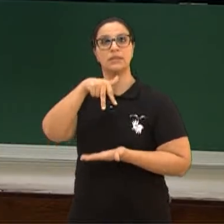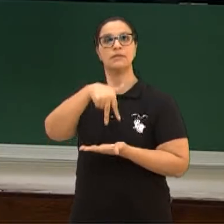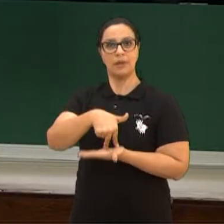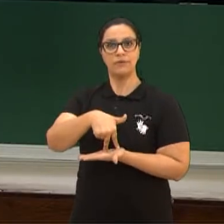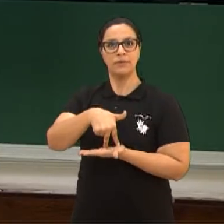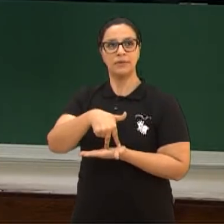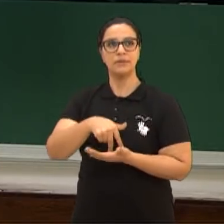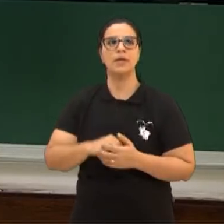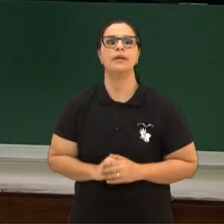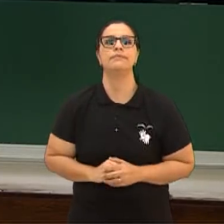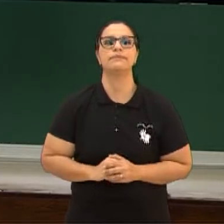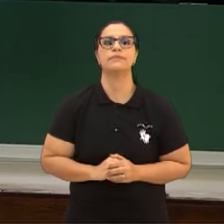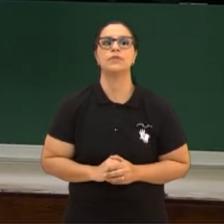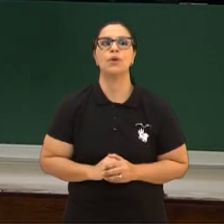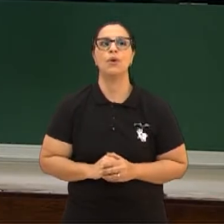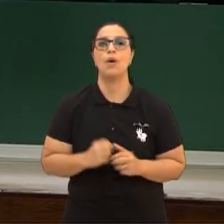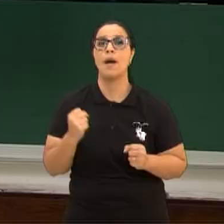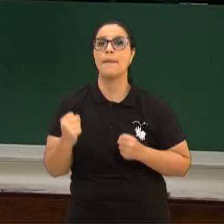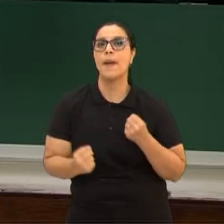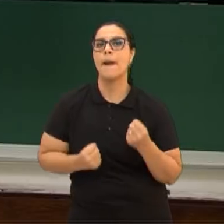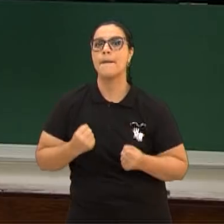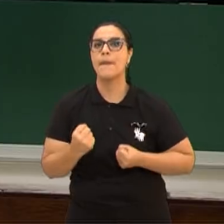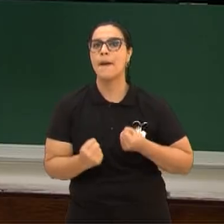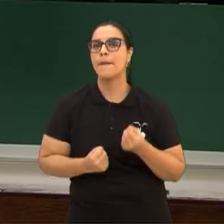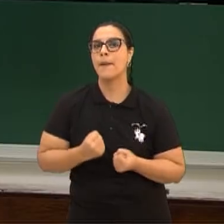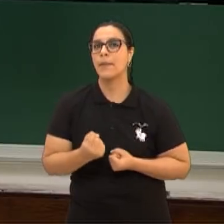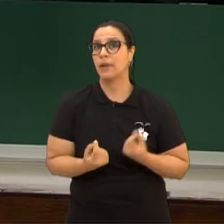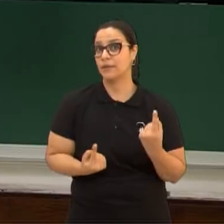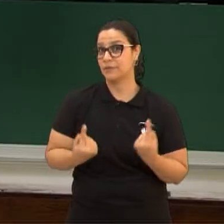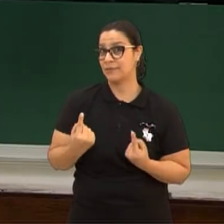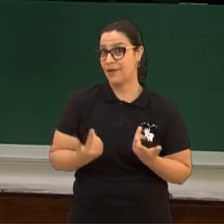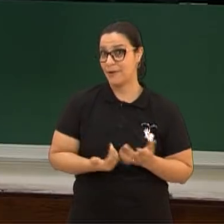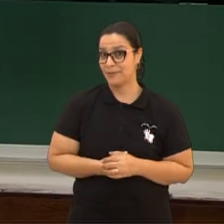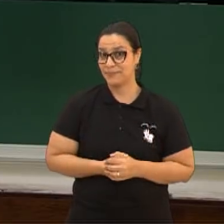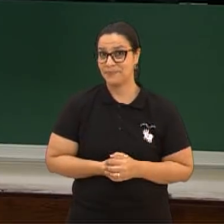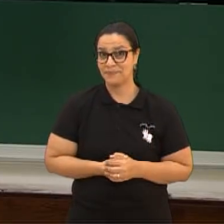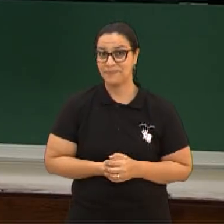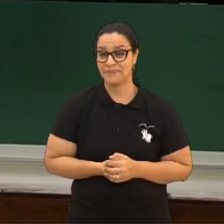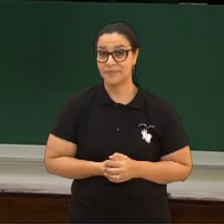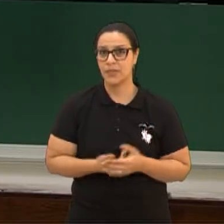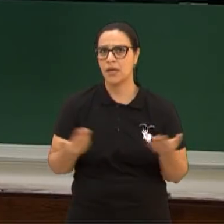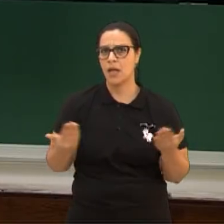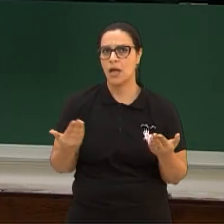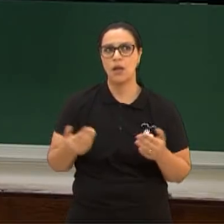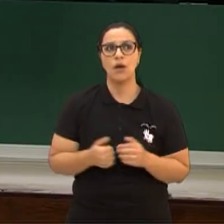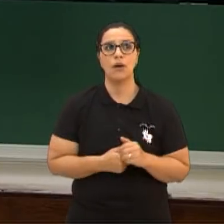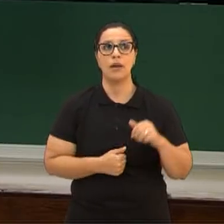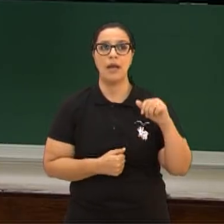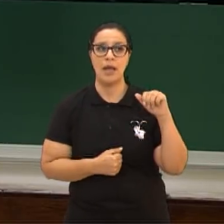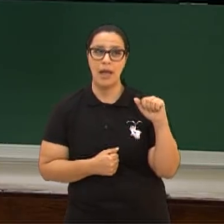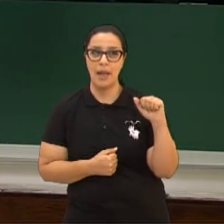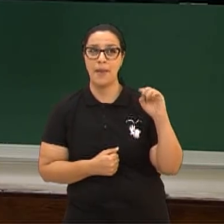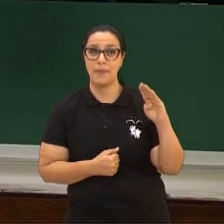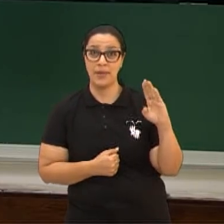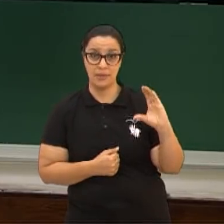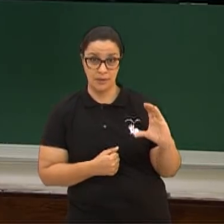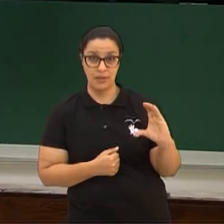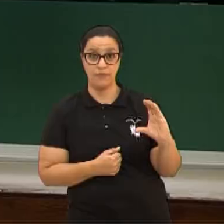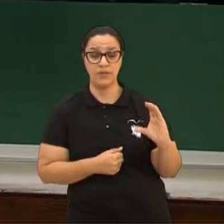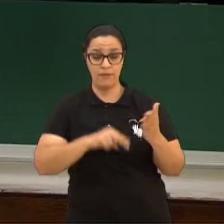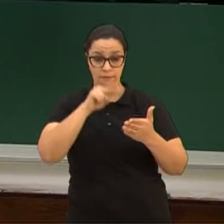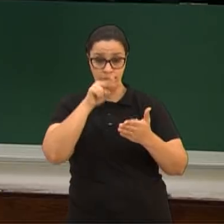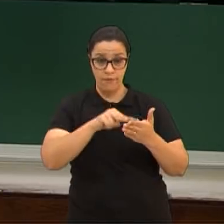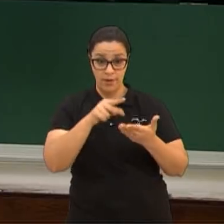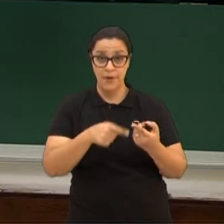up? Or to run? E agora? O que o John está pedindo para ele?